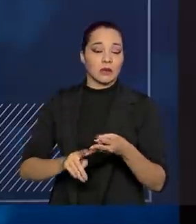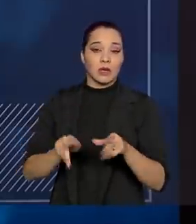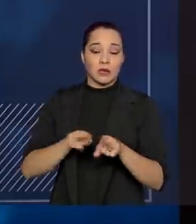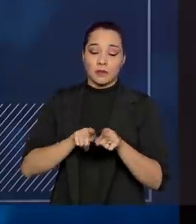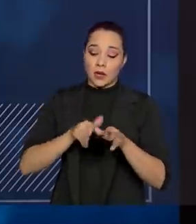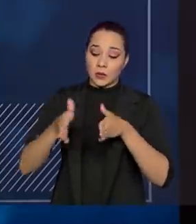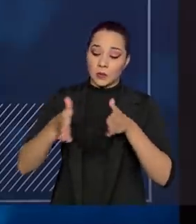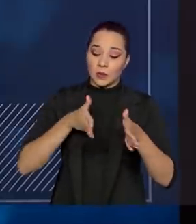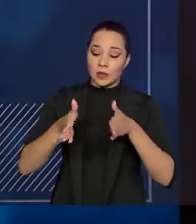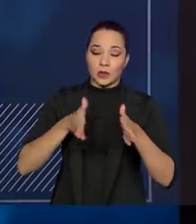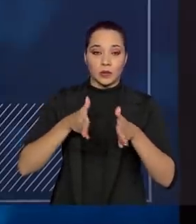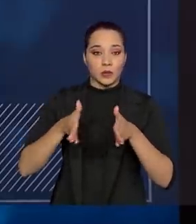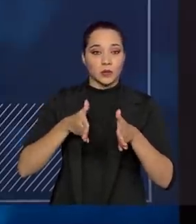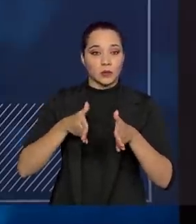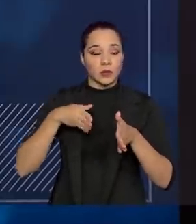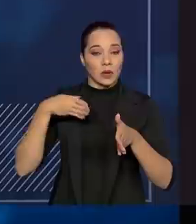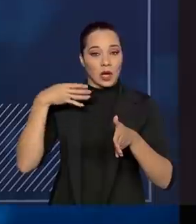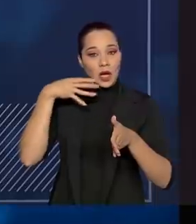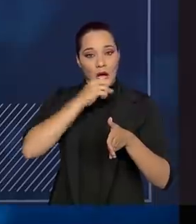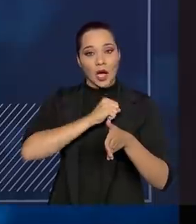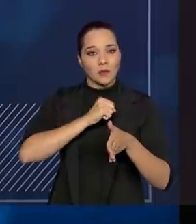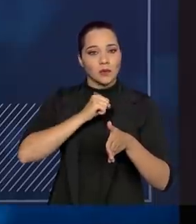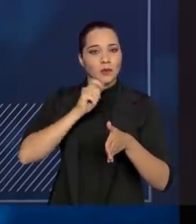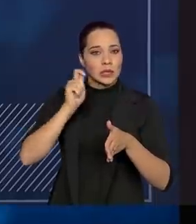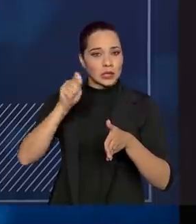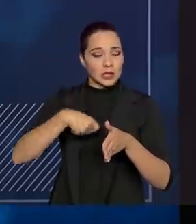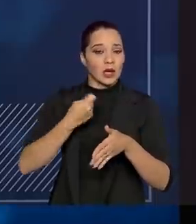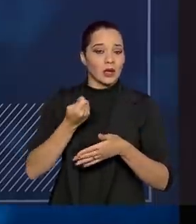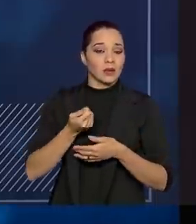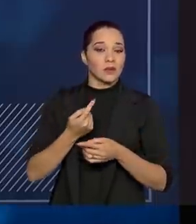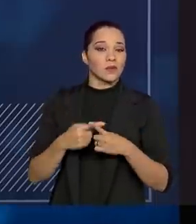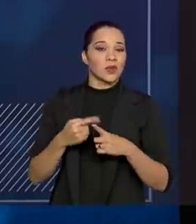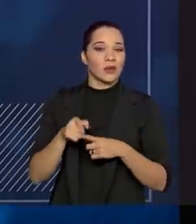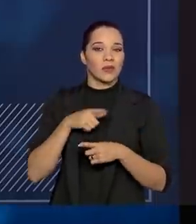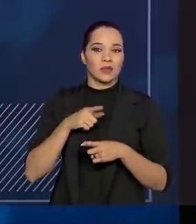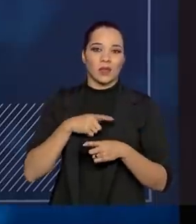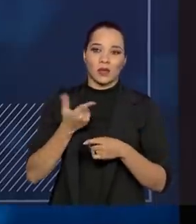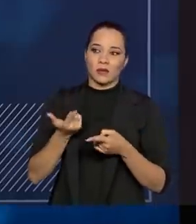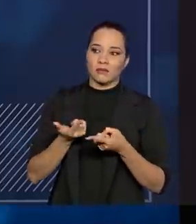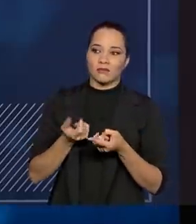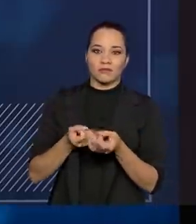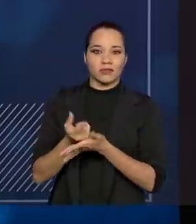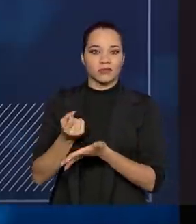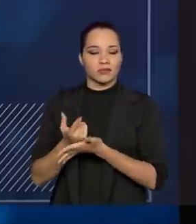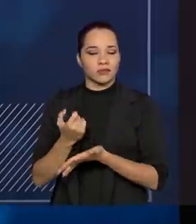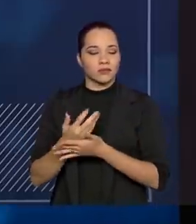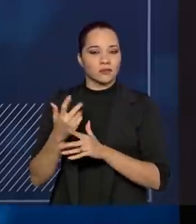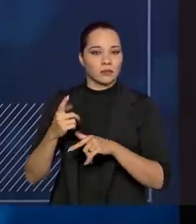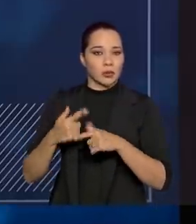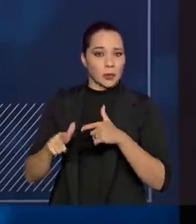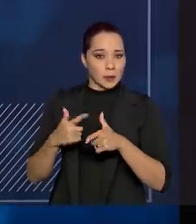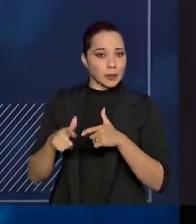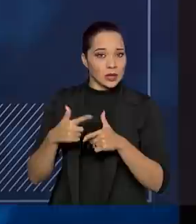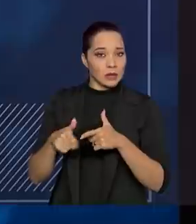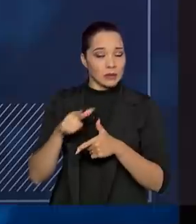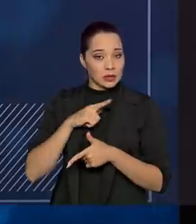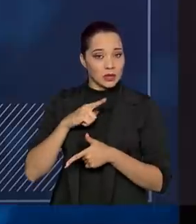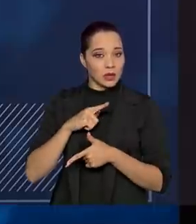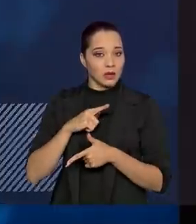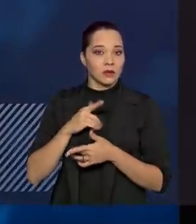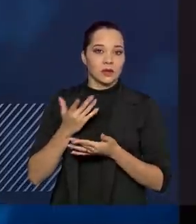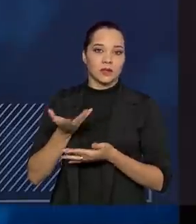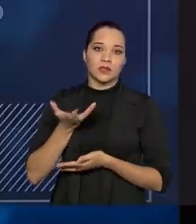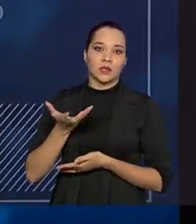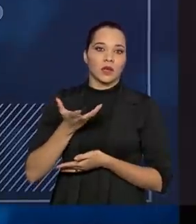período que faz sentido para esse consumidor, porque quando nós temos uma demanda de consumo e temos um problema,